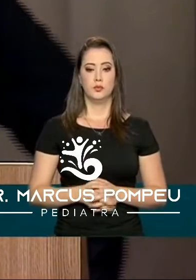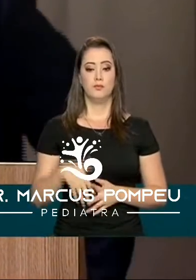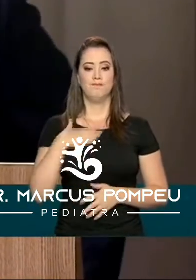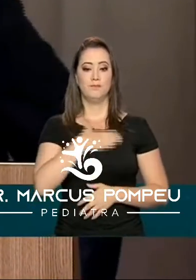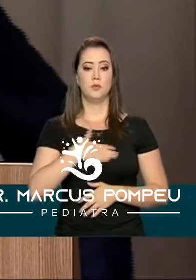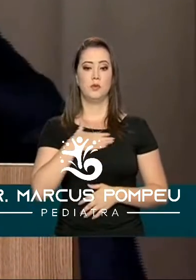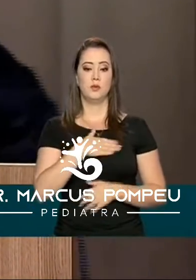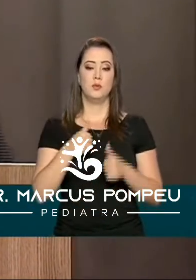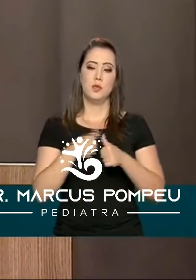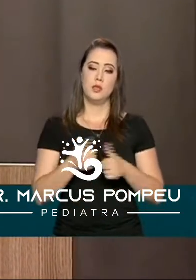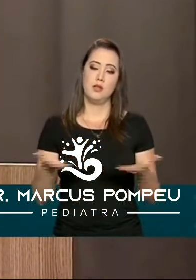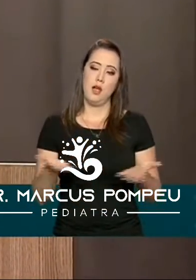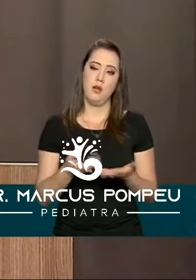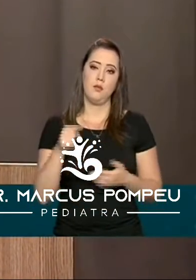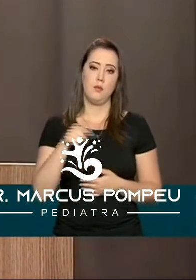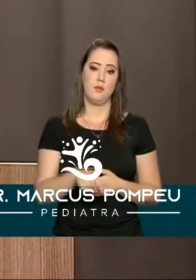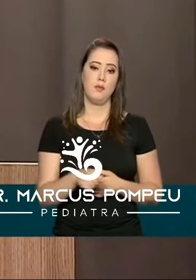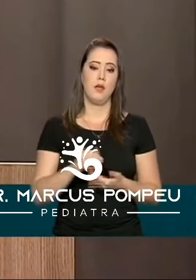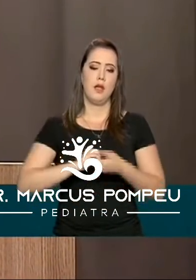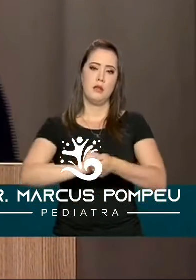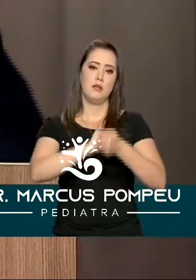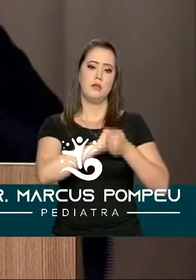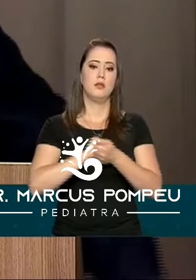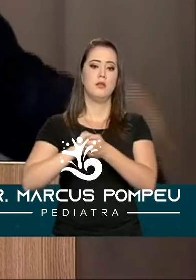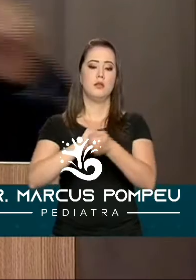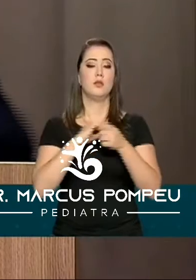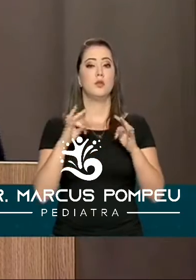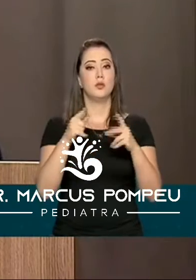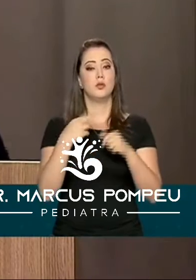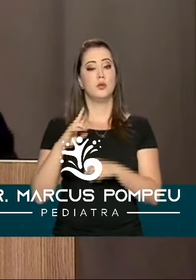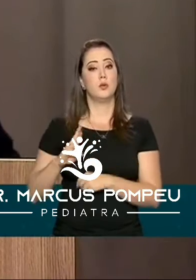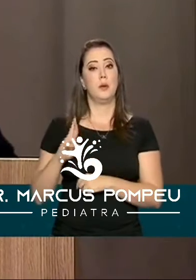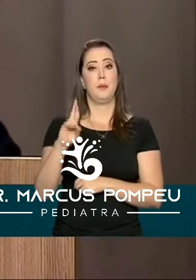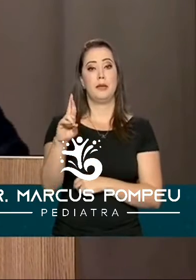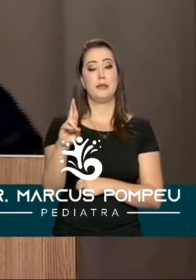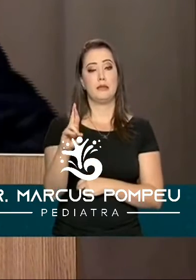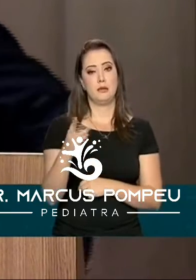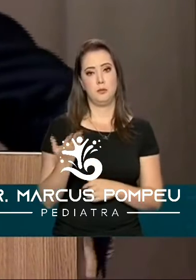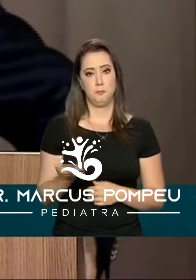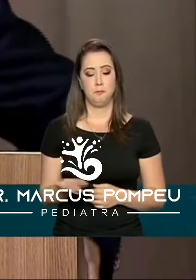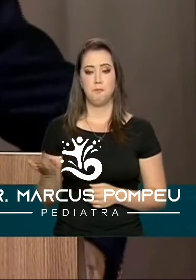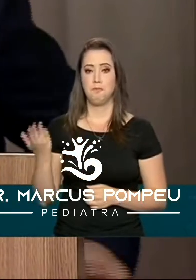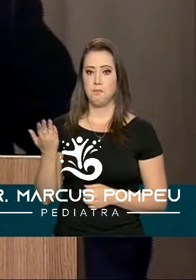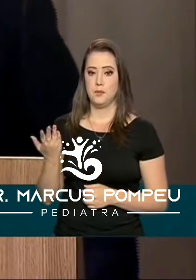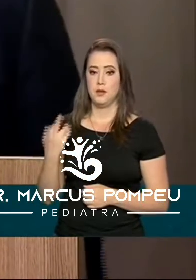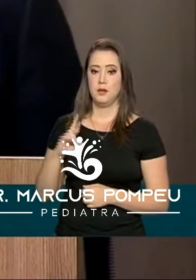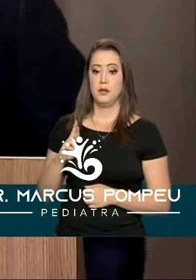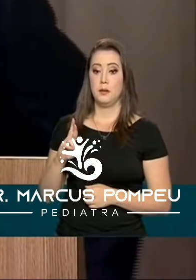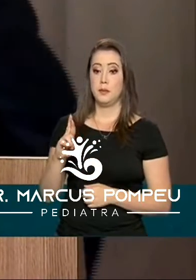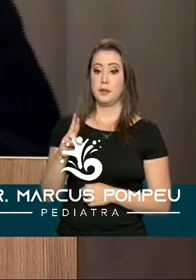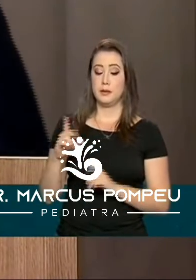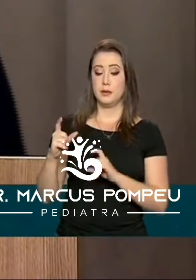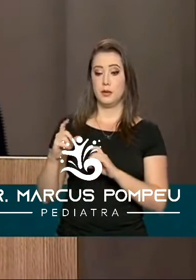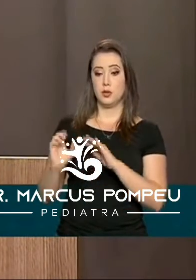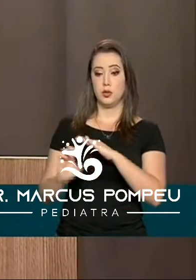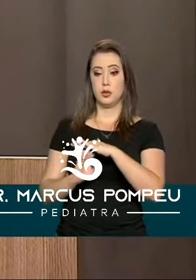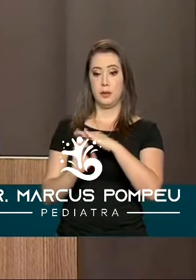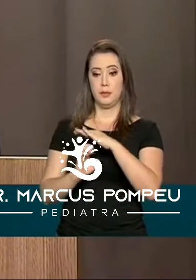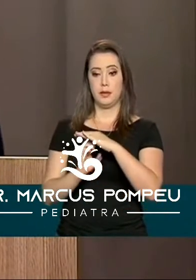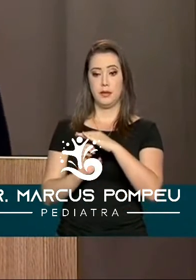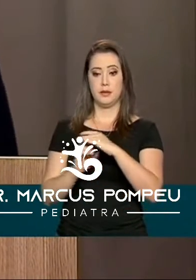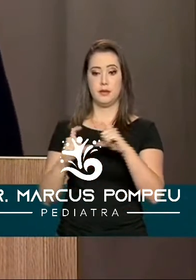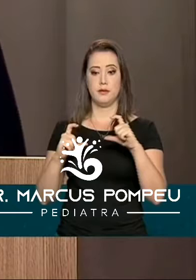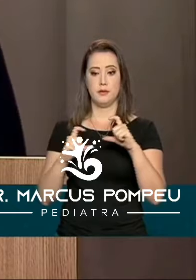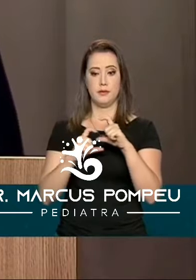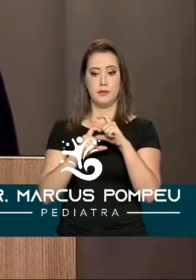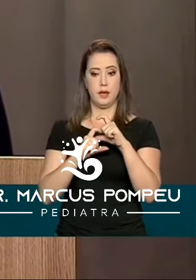um prazer muito grande estar aqui com vocês. Queria saudar todos os representantes de entidades, ao representante da Pfizer, e dizer para vocês